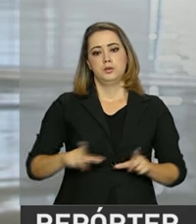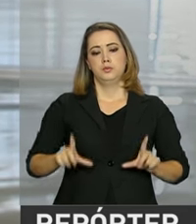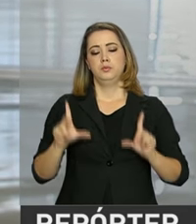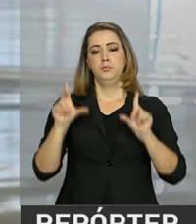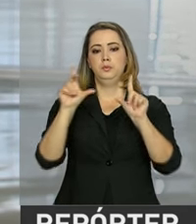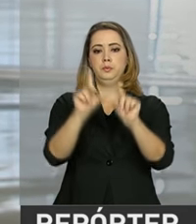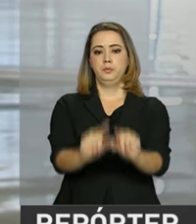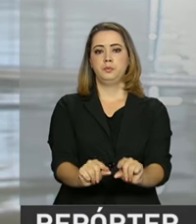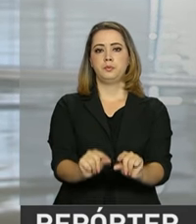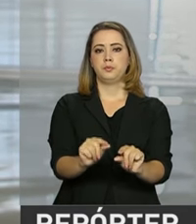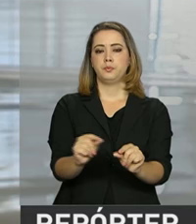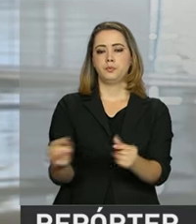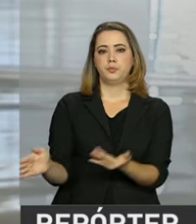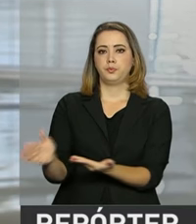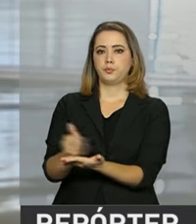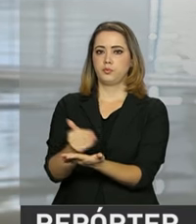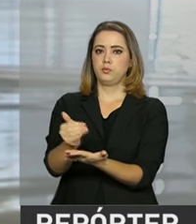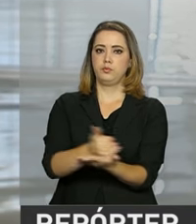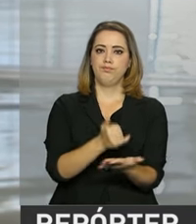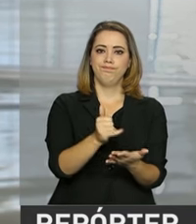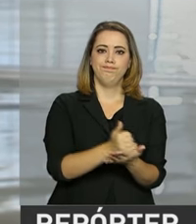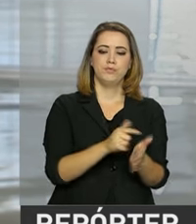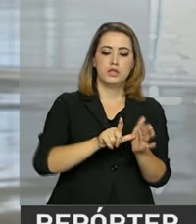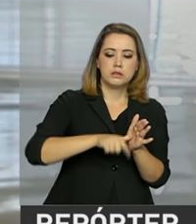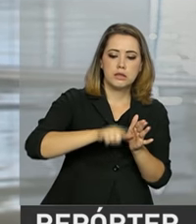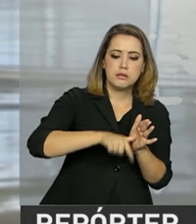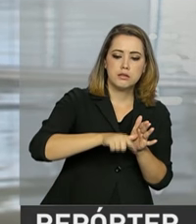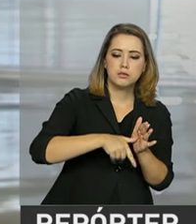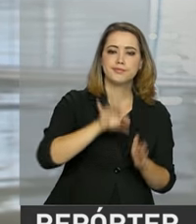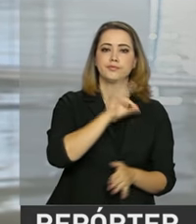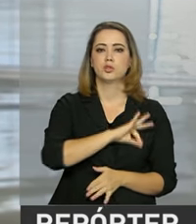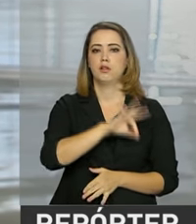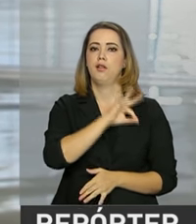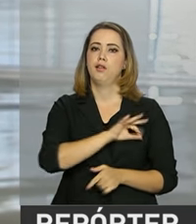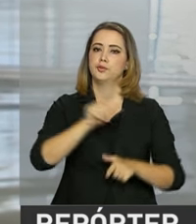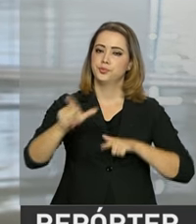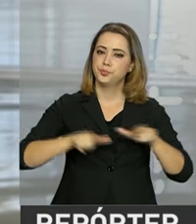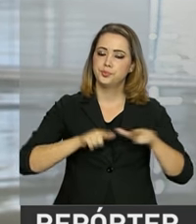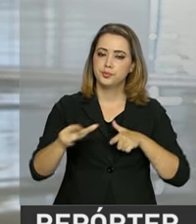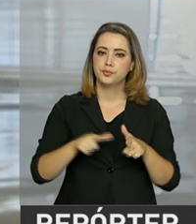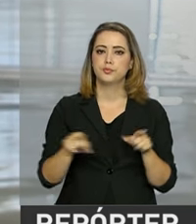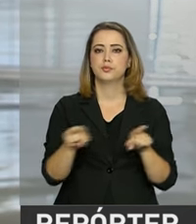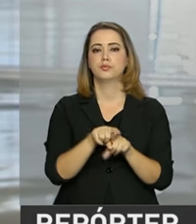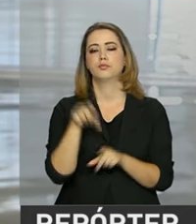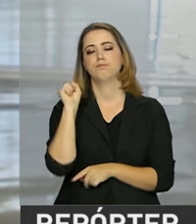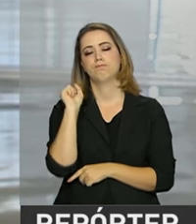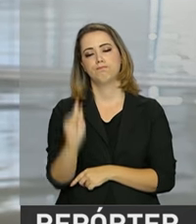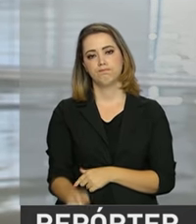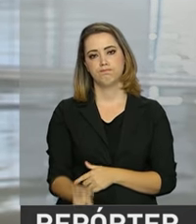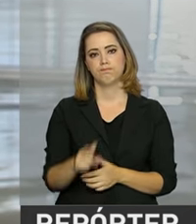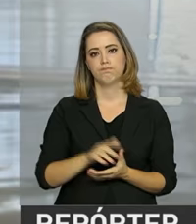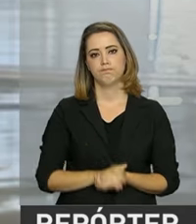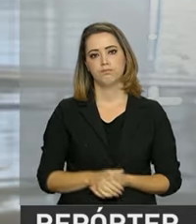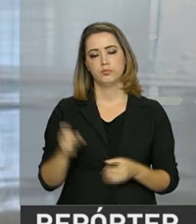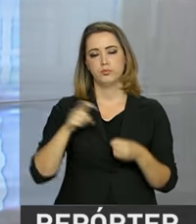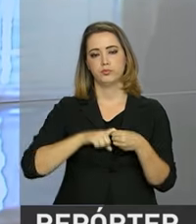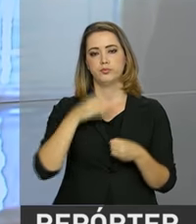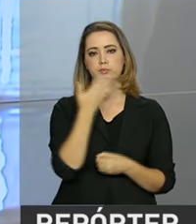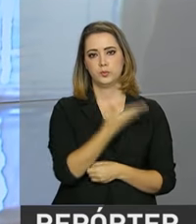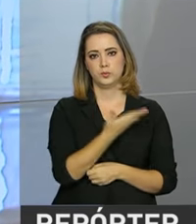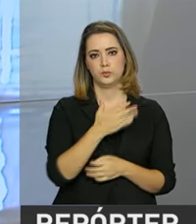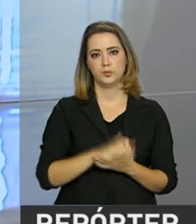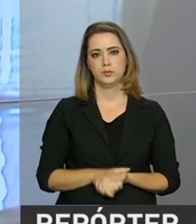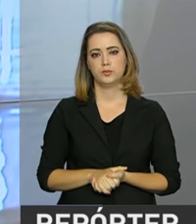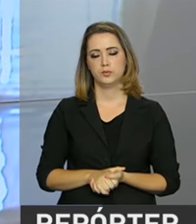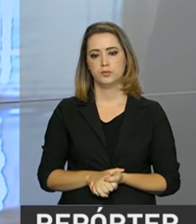das arrecadações, vem atrasando pagamentos, inclusive salários de servidores e aposentadorias. Eu volto com você no